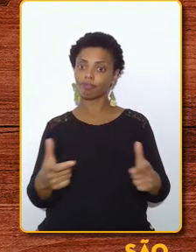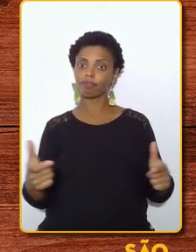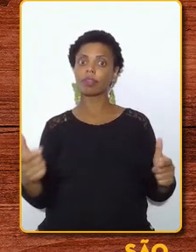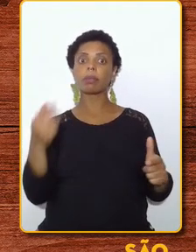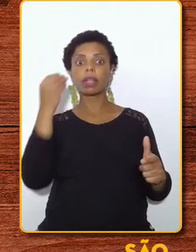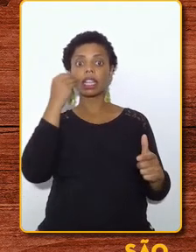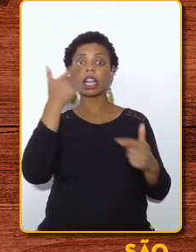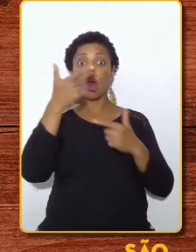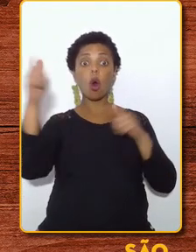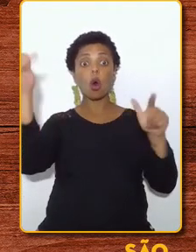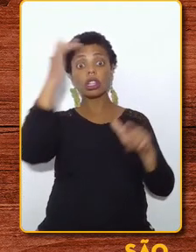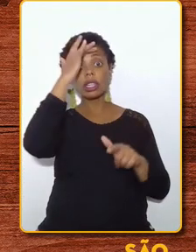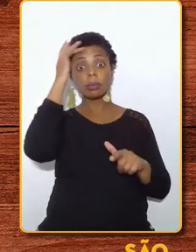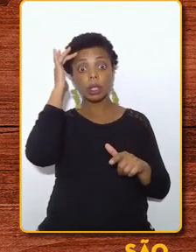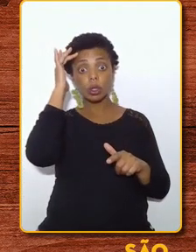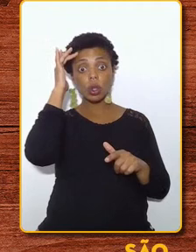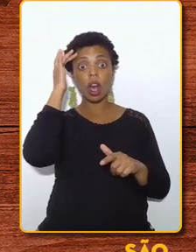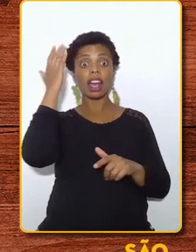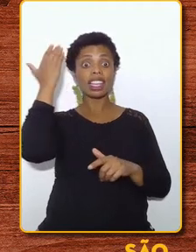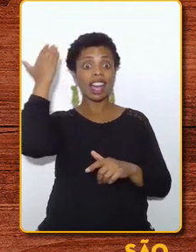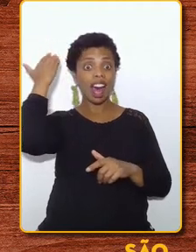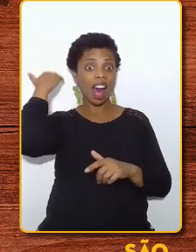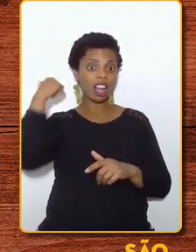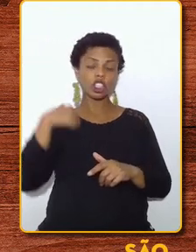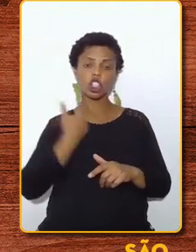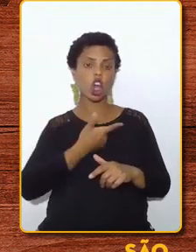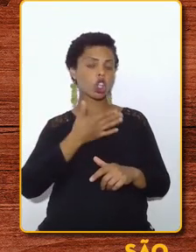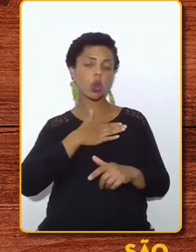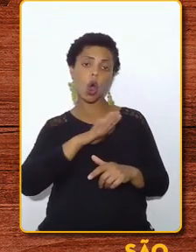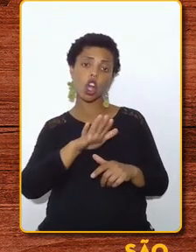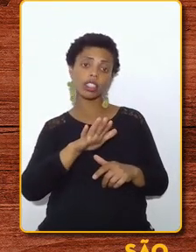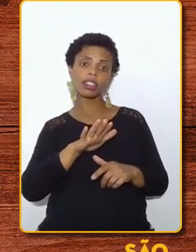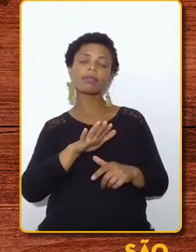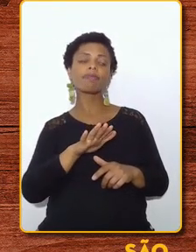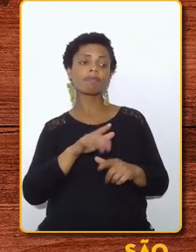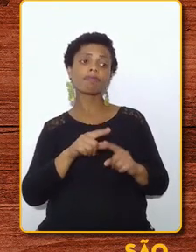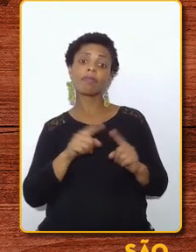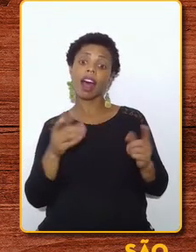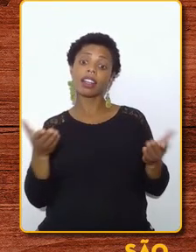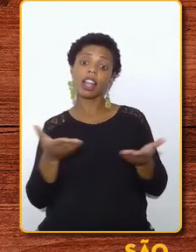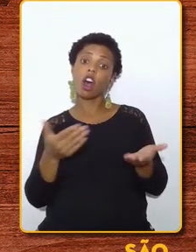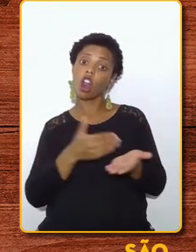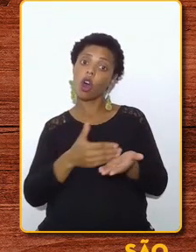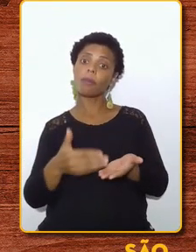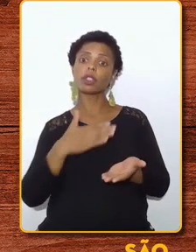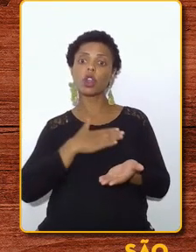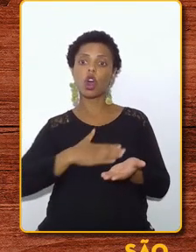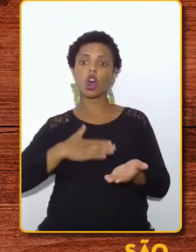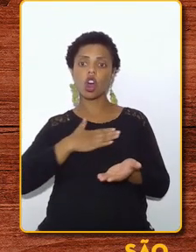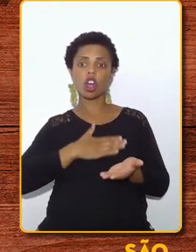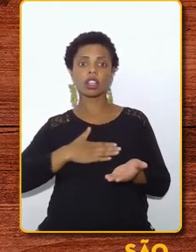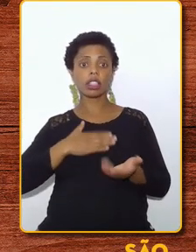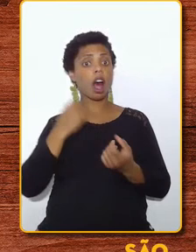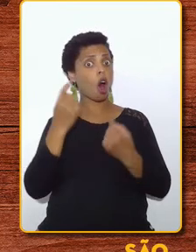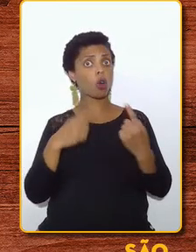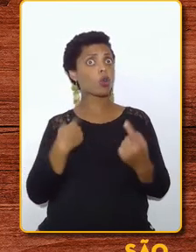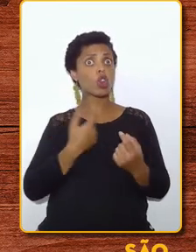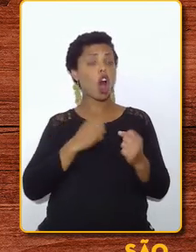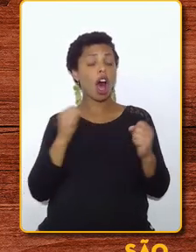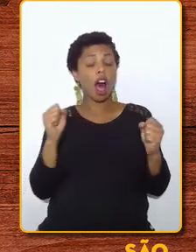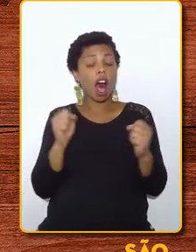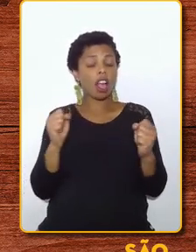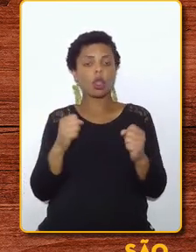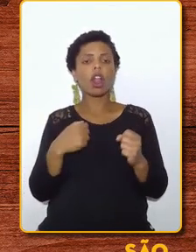que antes a gente não gostava, mas agora passamos a gostar. E alguns até adoramos. Eu fiquei